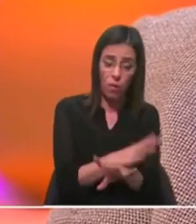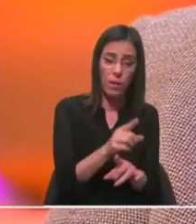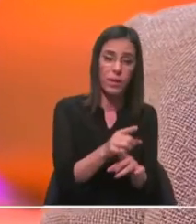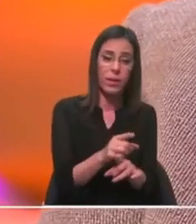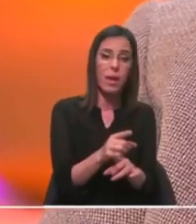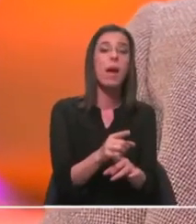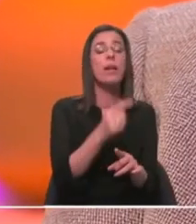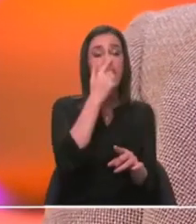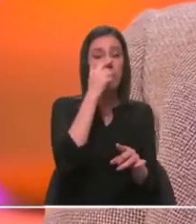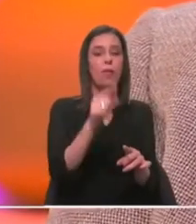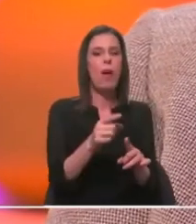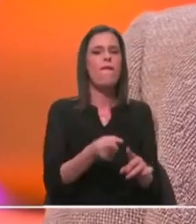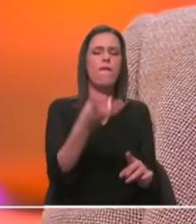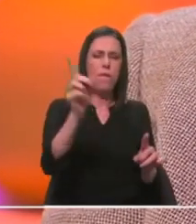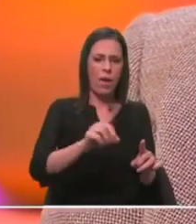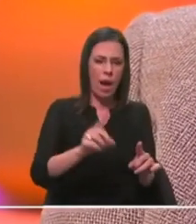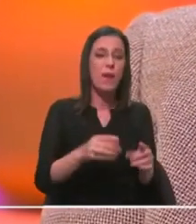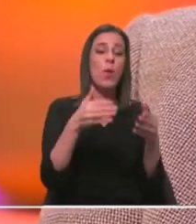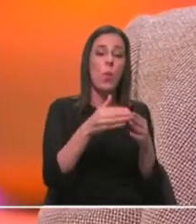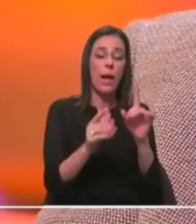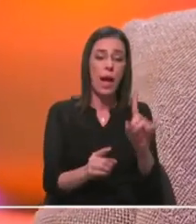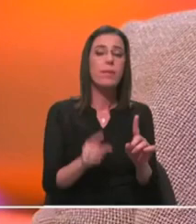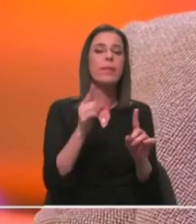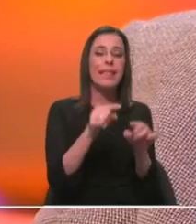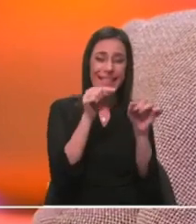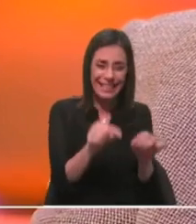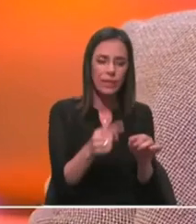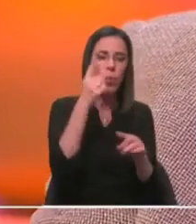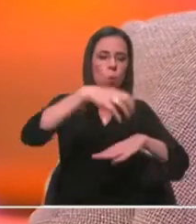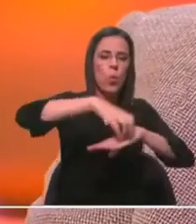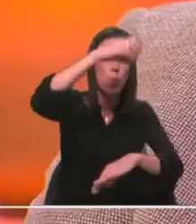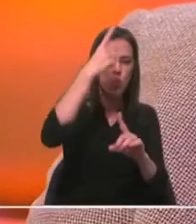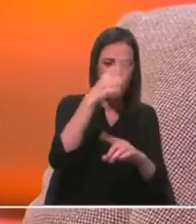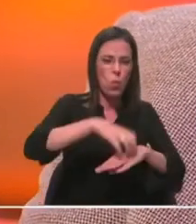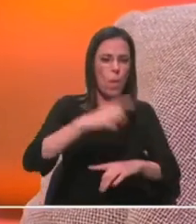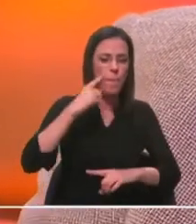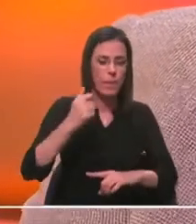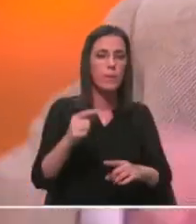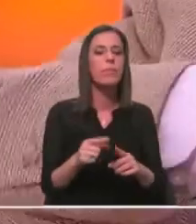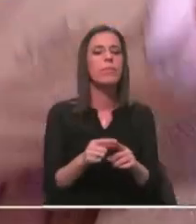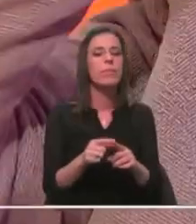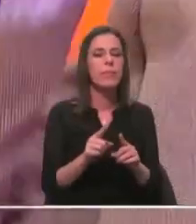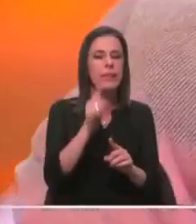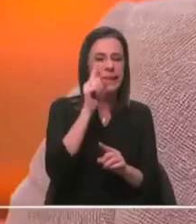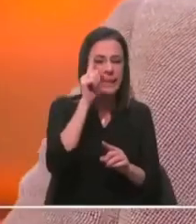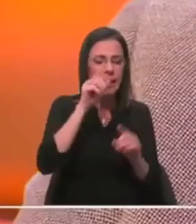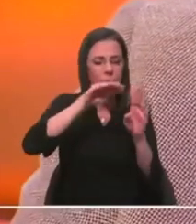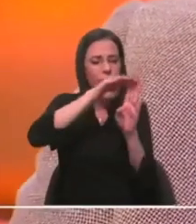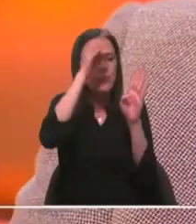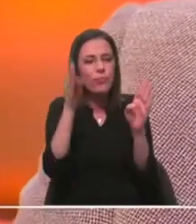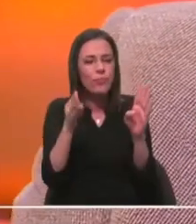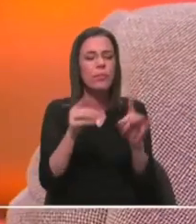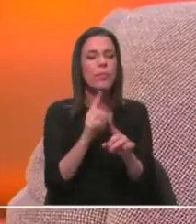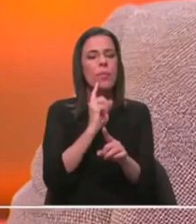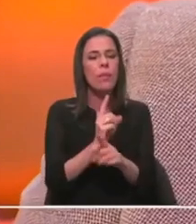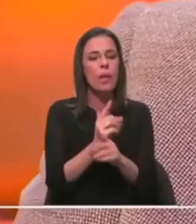incendiar toast vá várias vees no canto e mas houve nessa no edifício principal eh nos forrinhos lá em cima no no